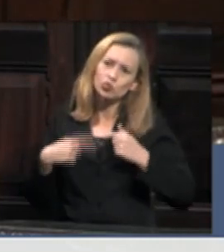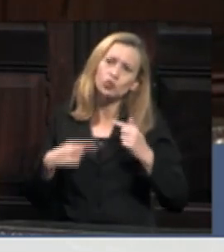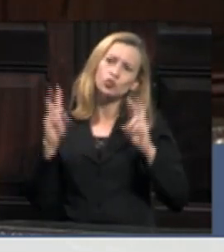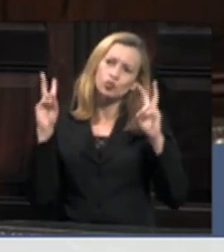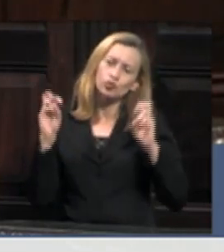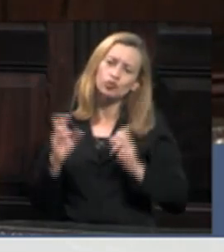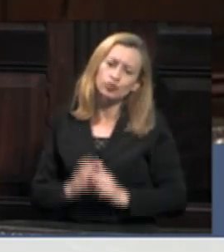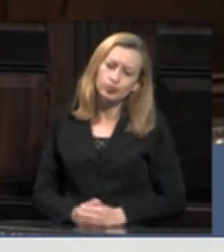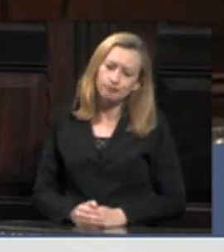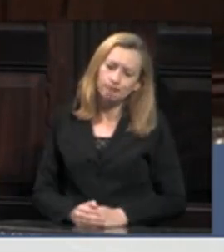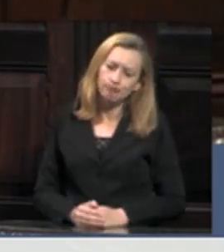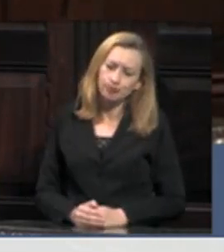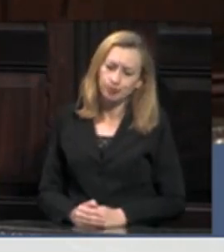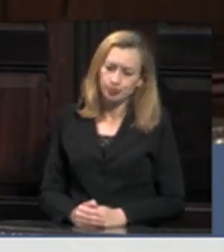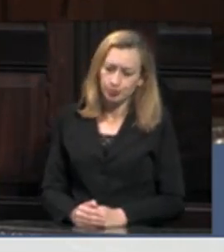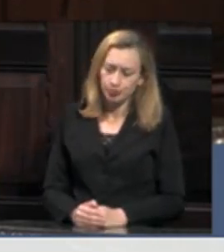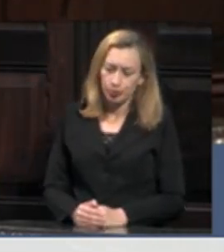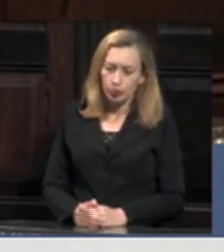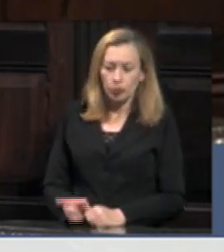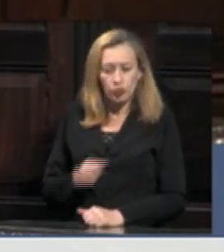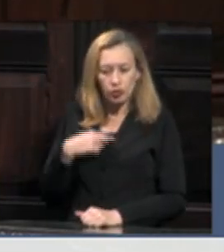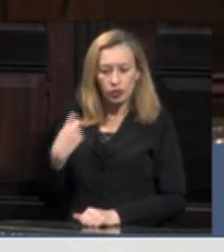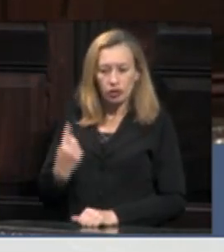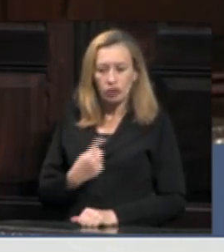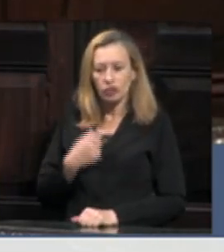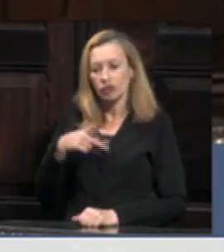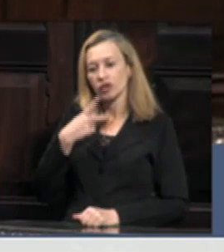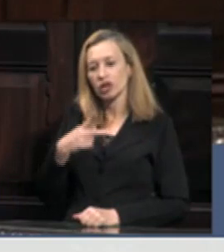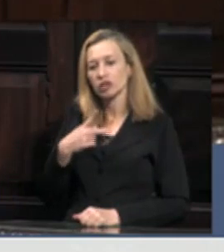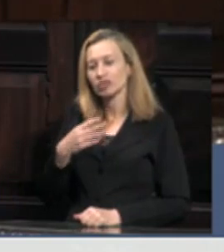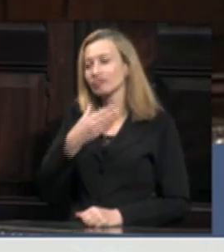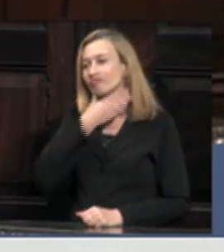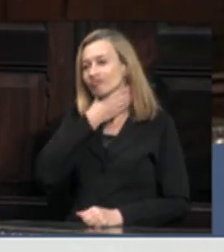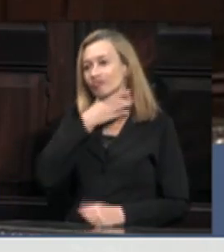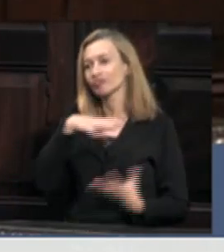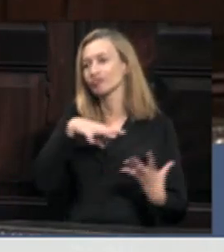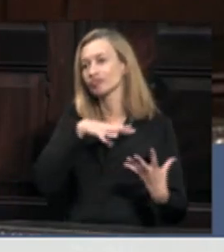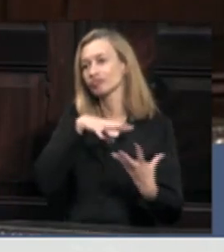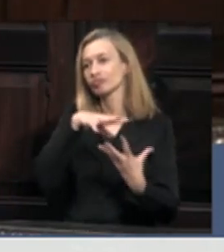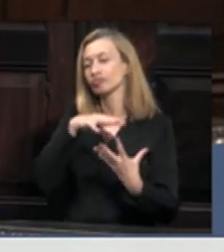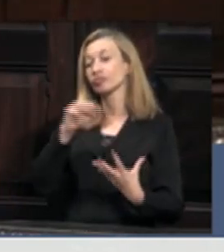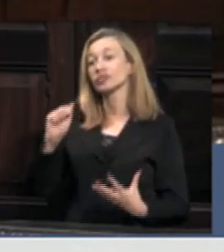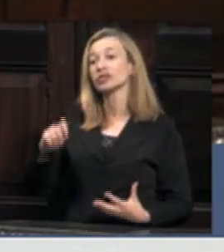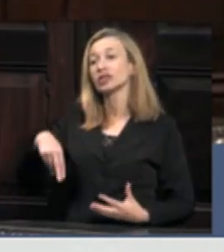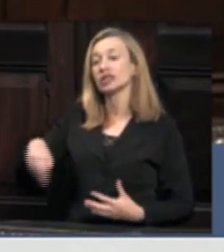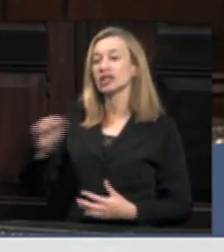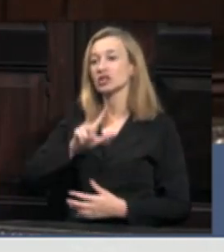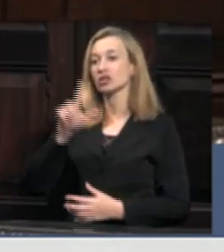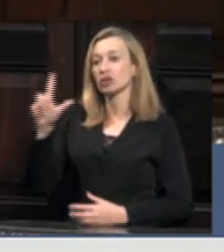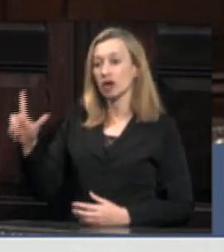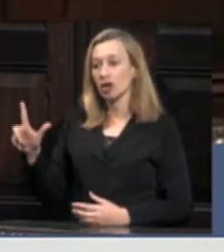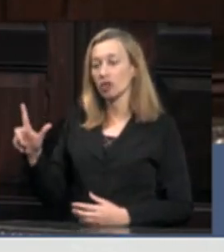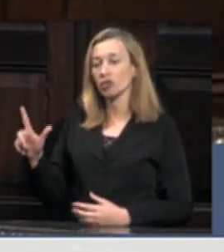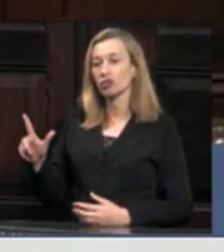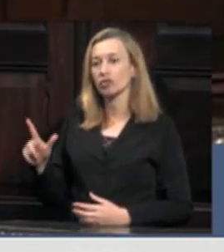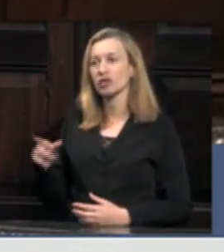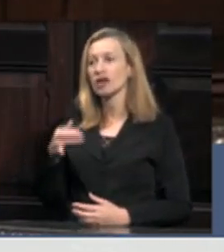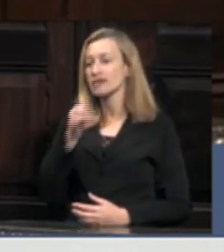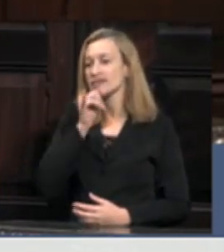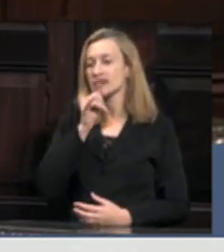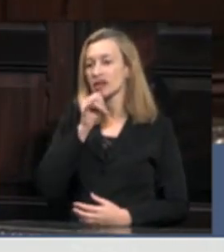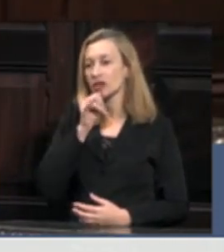questão. Quando se debateu a crise nacional, se debateu pouco, por exemplo, que